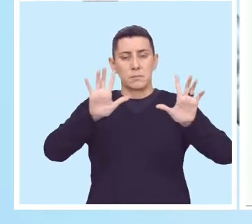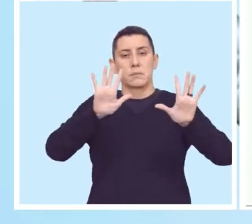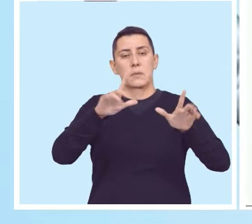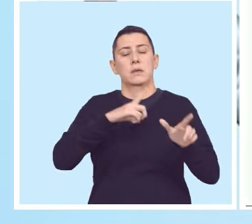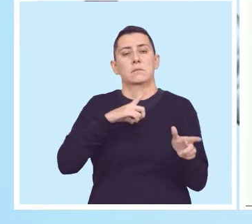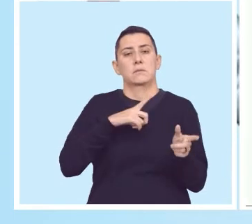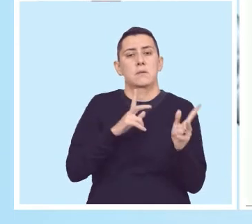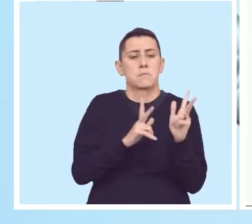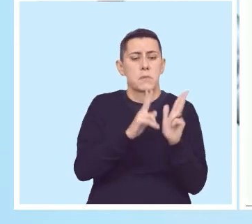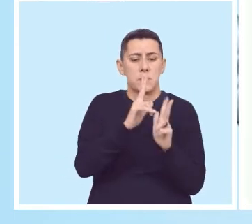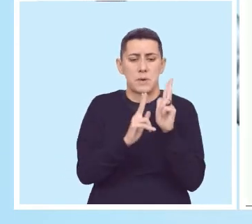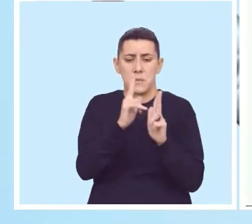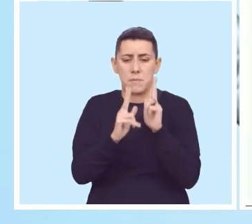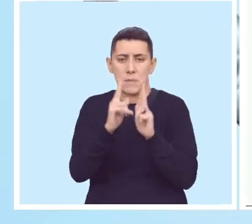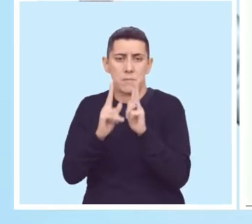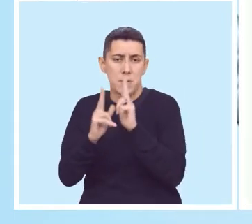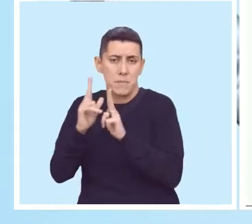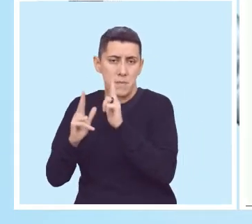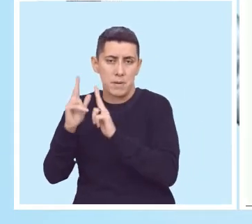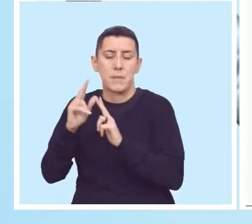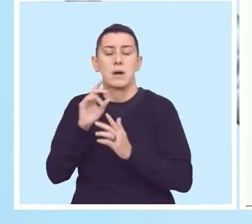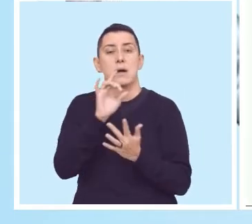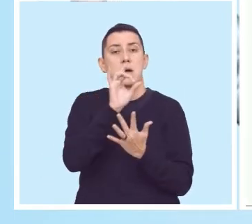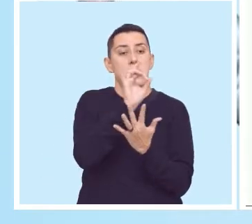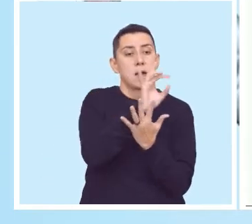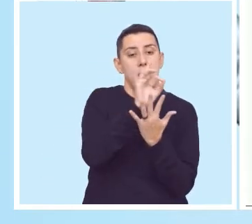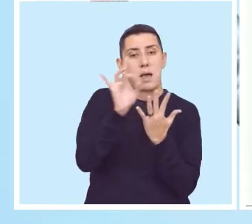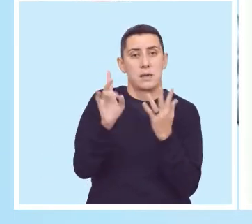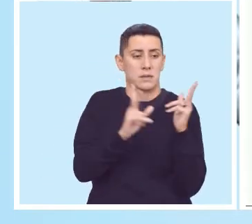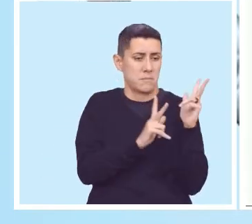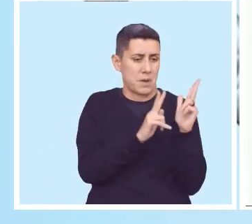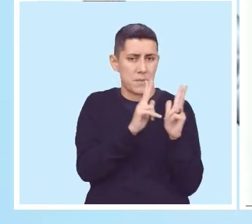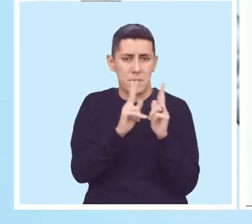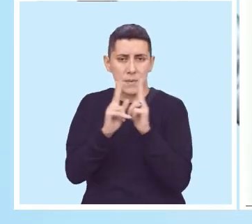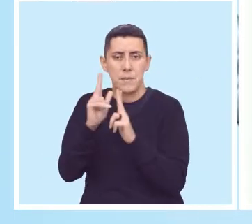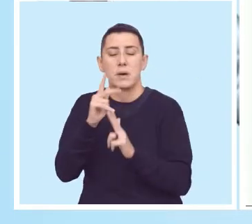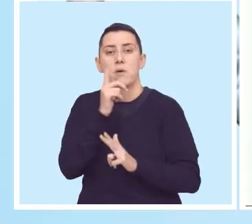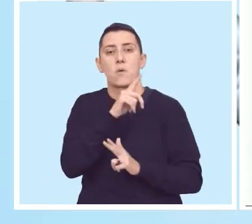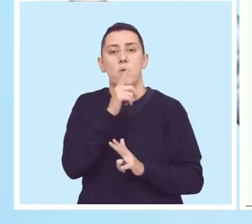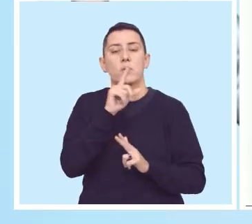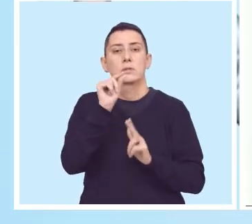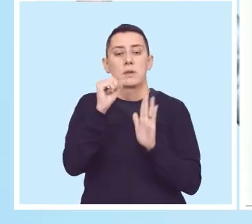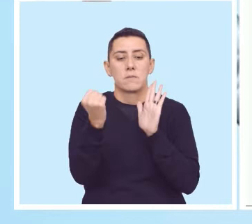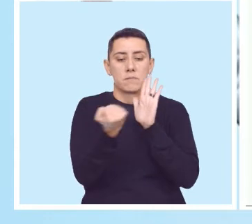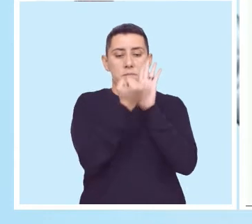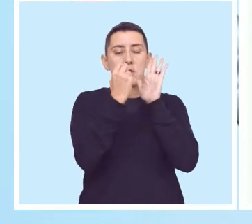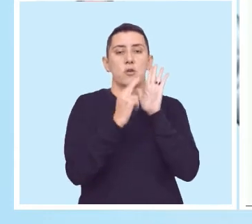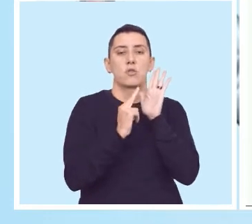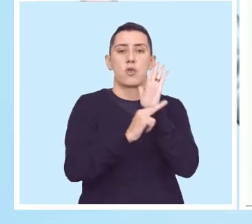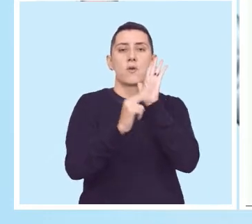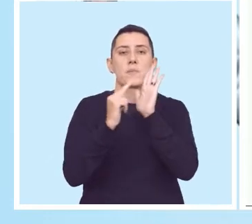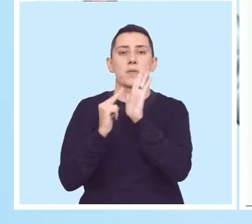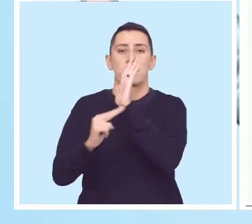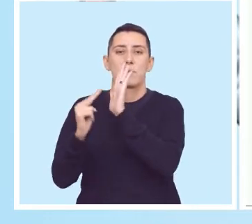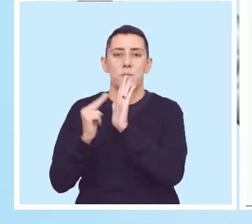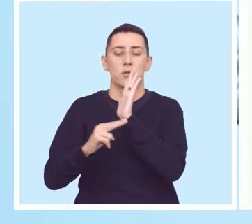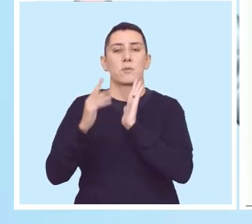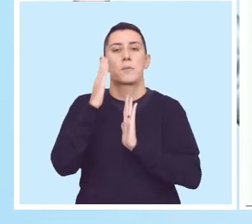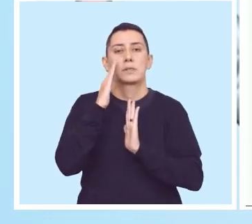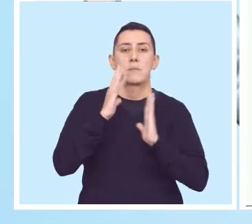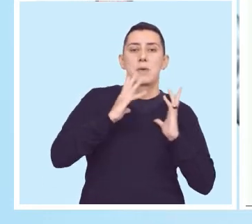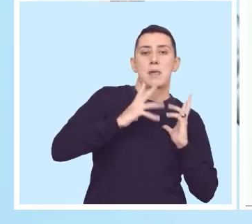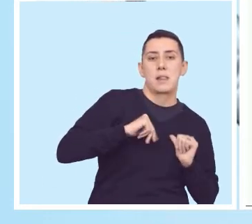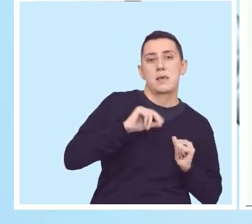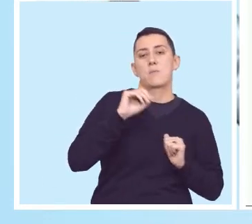de recortes, de tal modo que cada um desses recortes, a gente consegue rotular esse recorte como sendo limpo ou